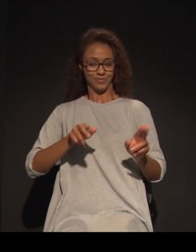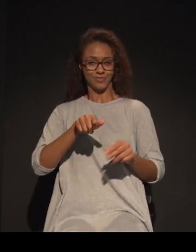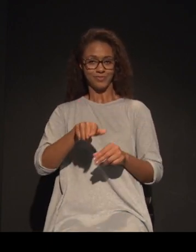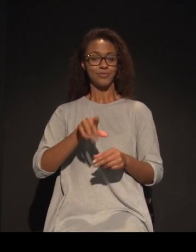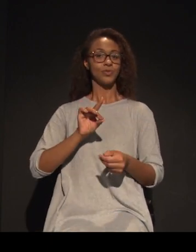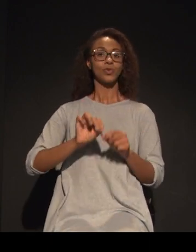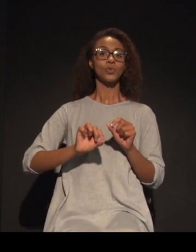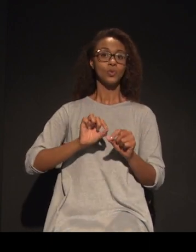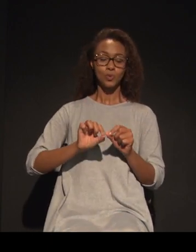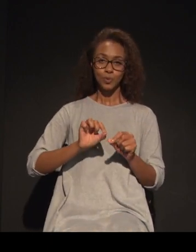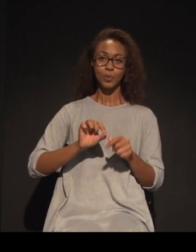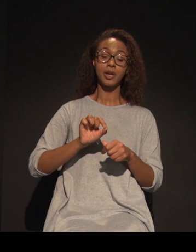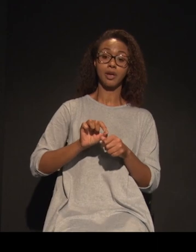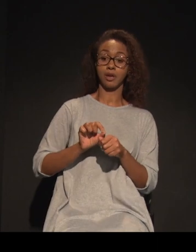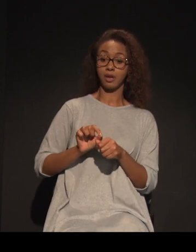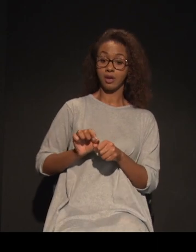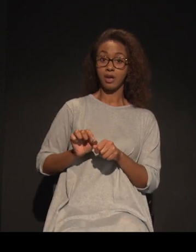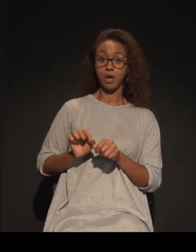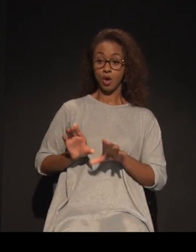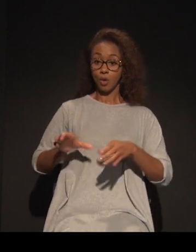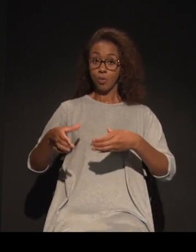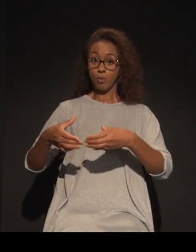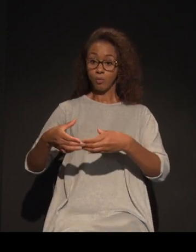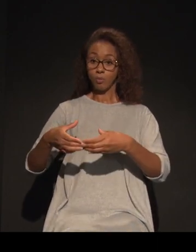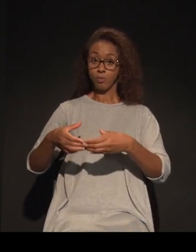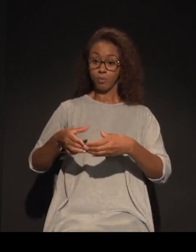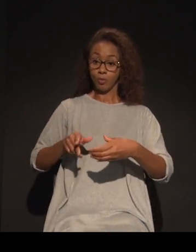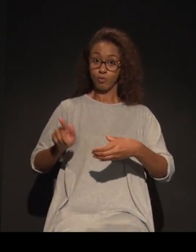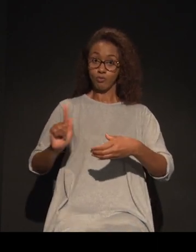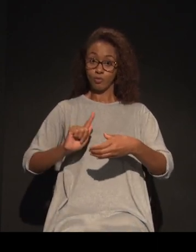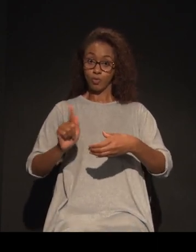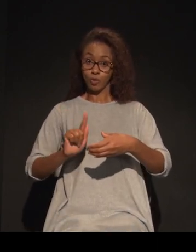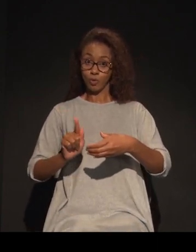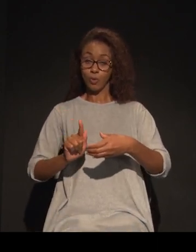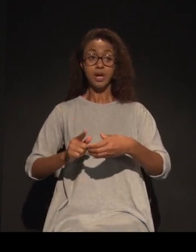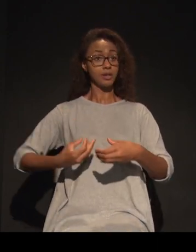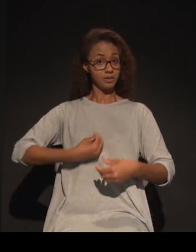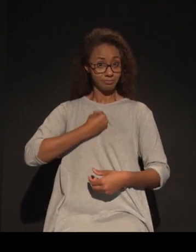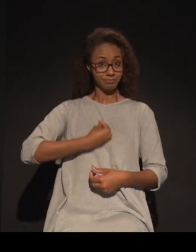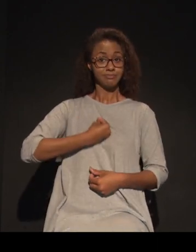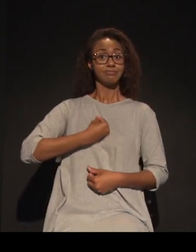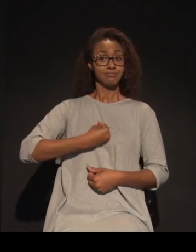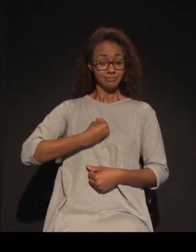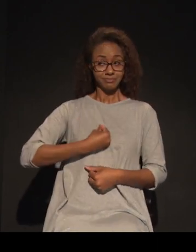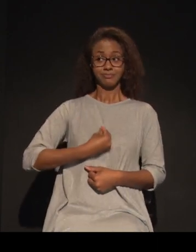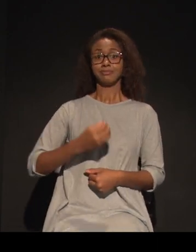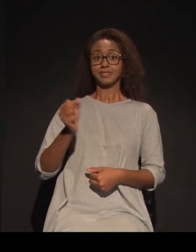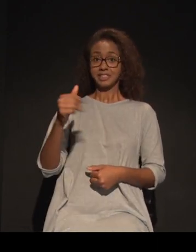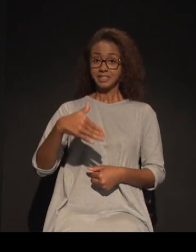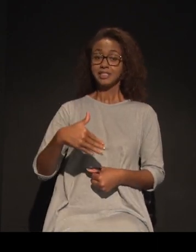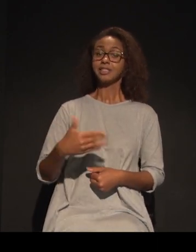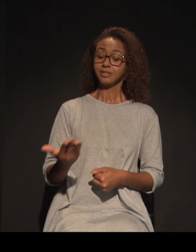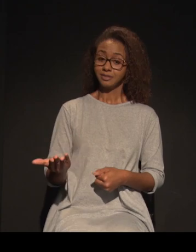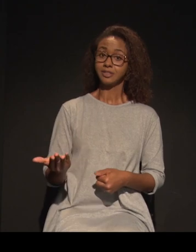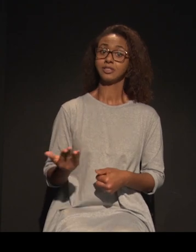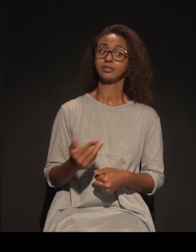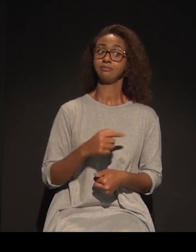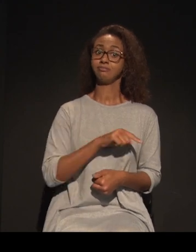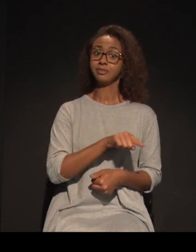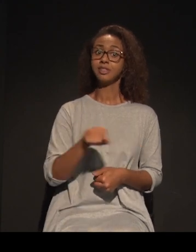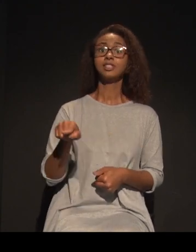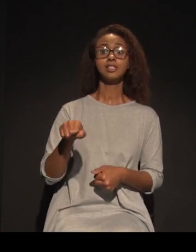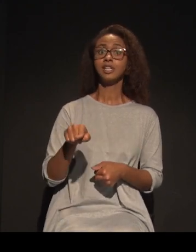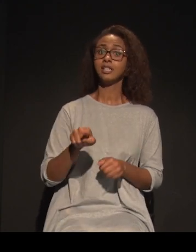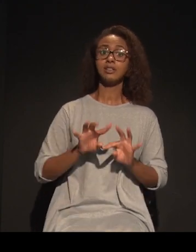povo guarani x que que existe que está aí não é que fazem parte no final das contas também uma